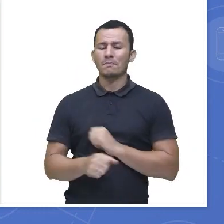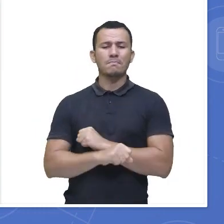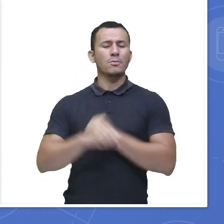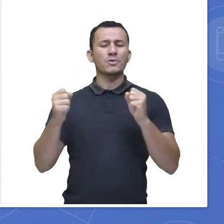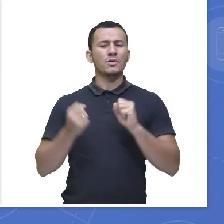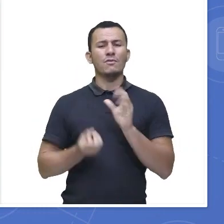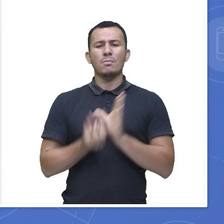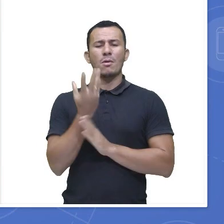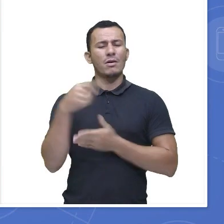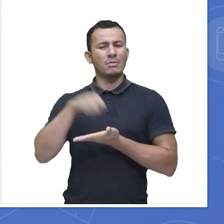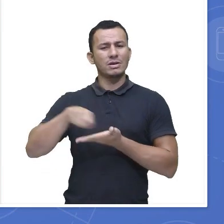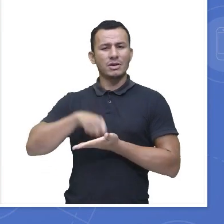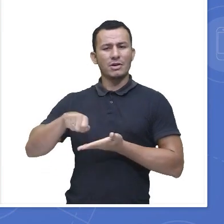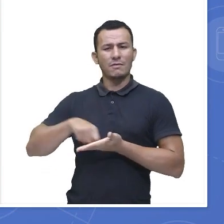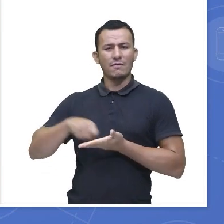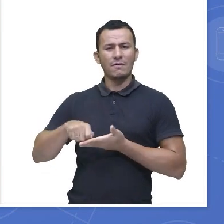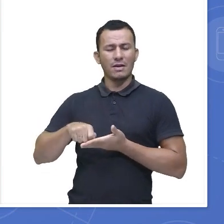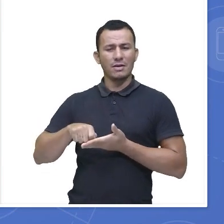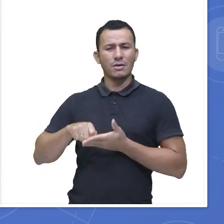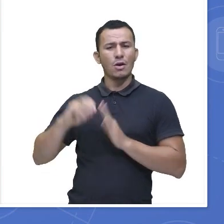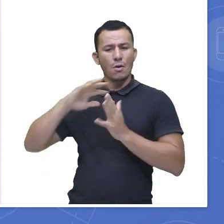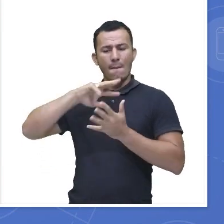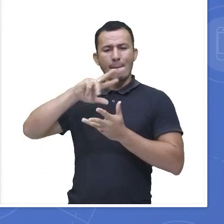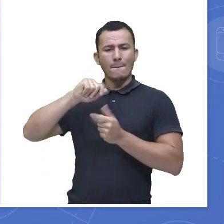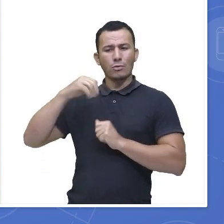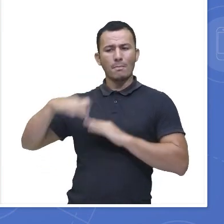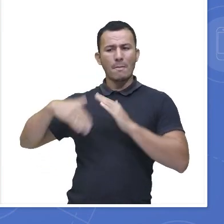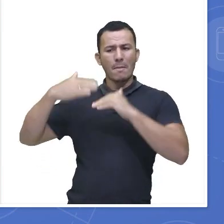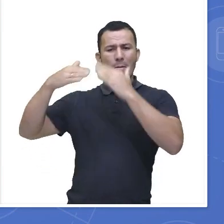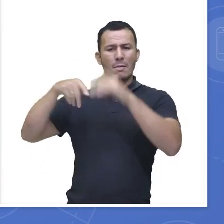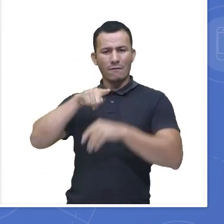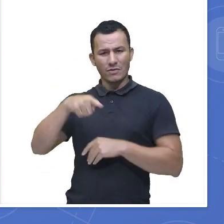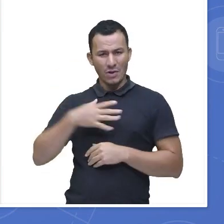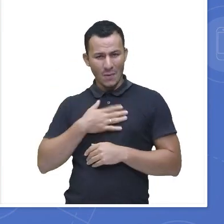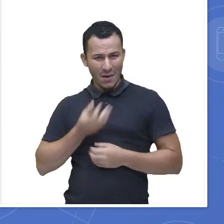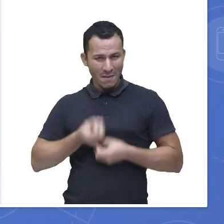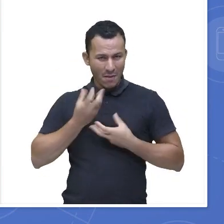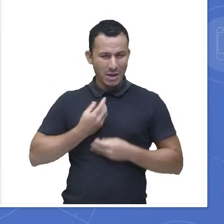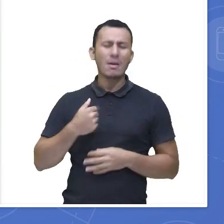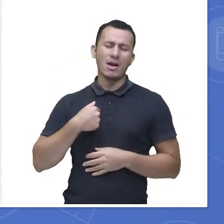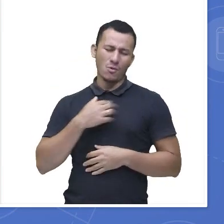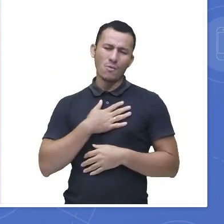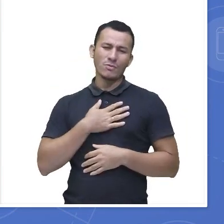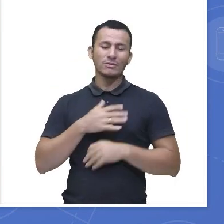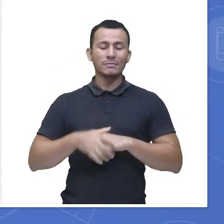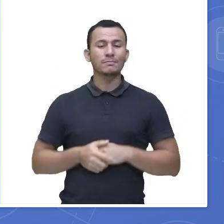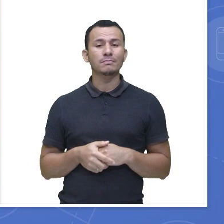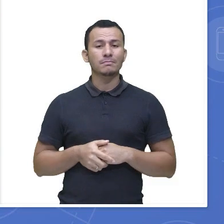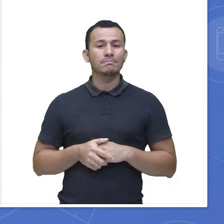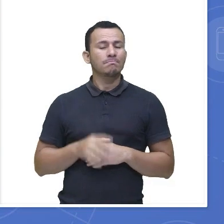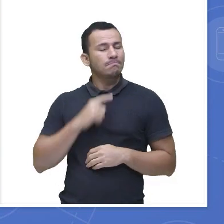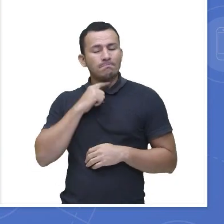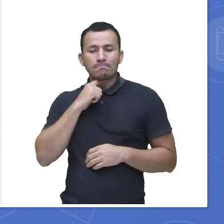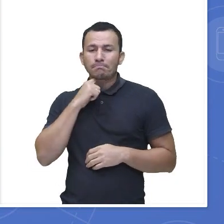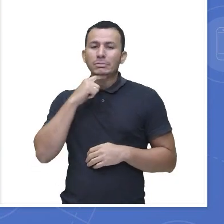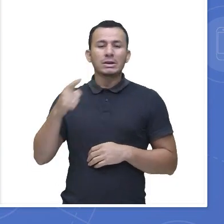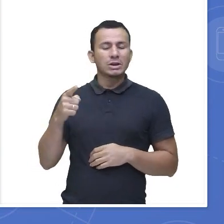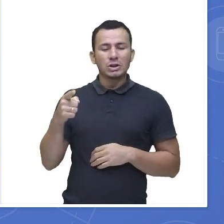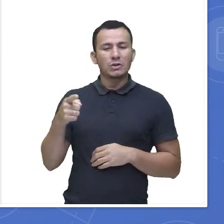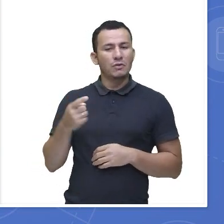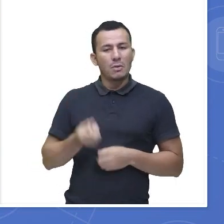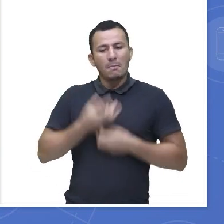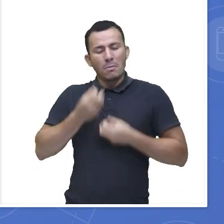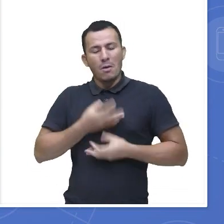da evolução da humanidade. Você gosta de poema? Eu gosto. Impossível escrever um poema, uma linha que seja